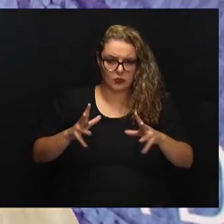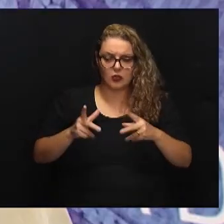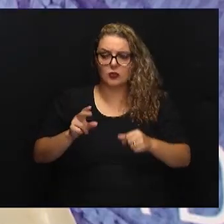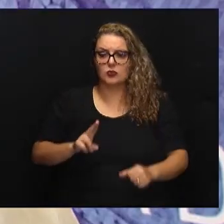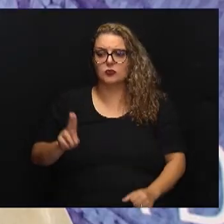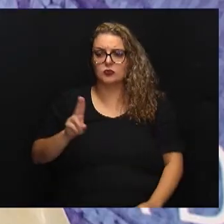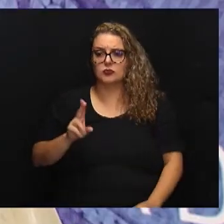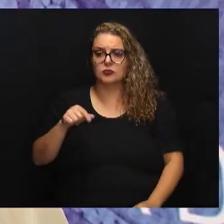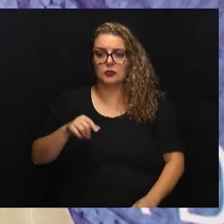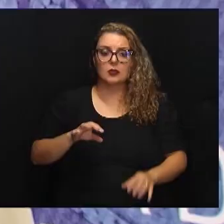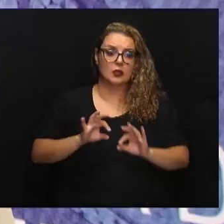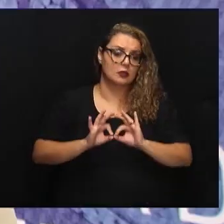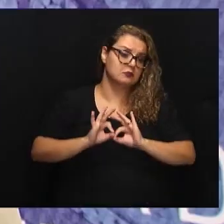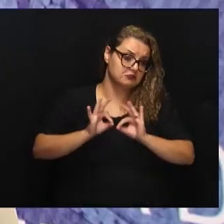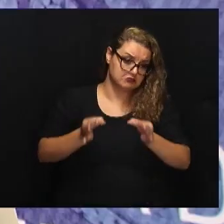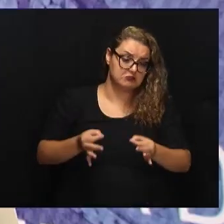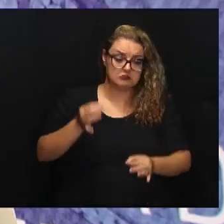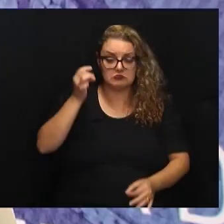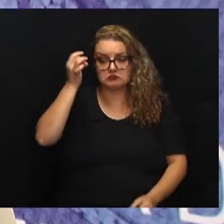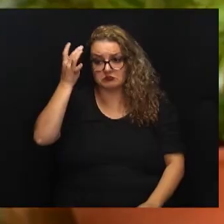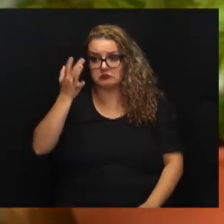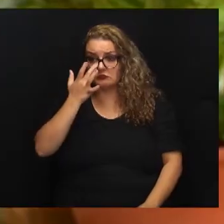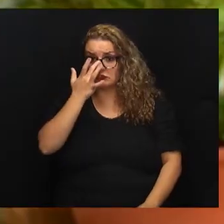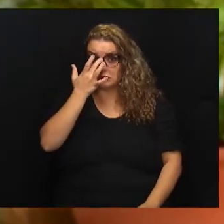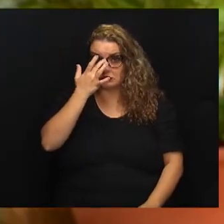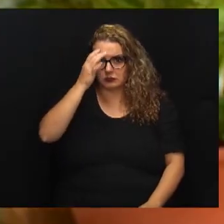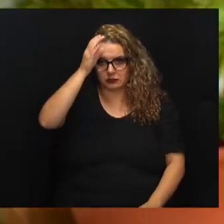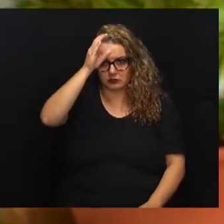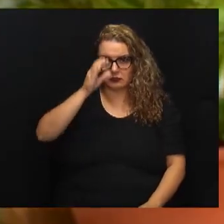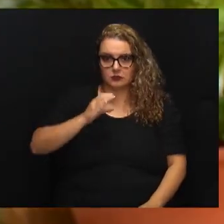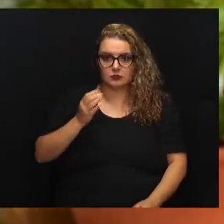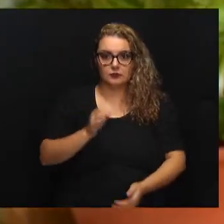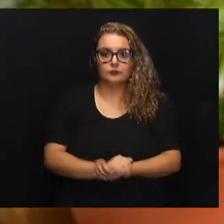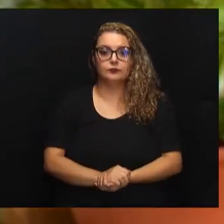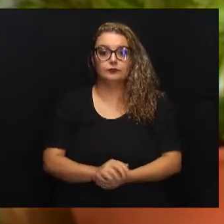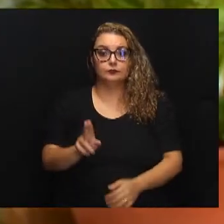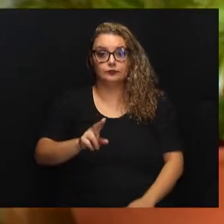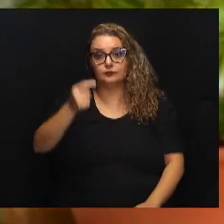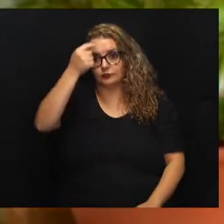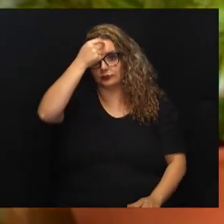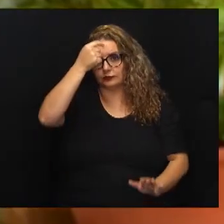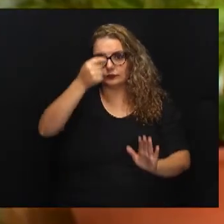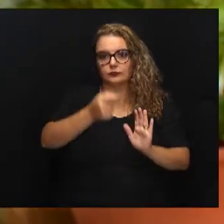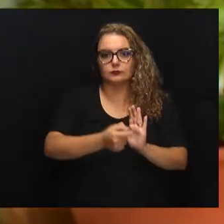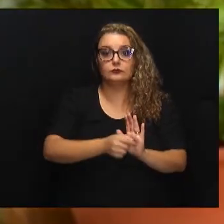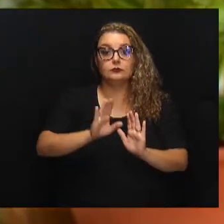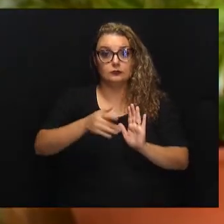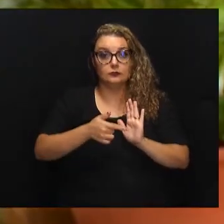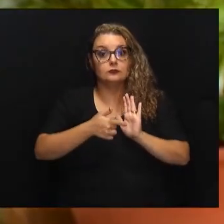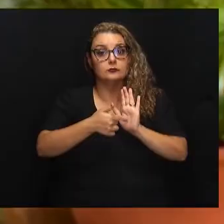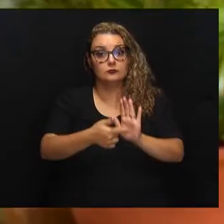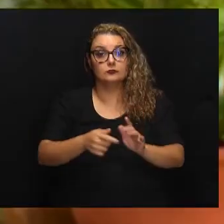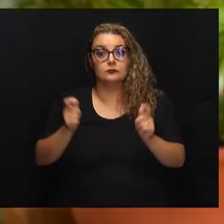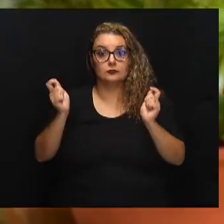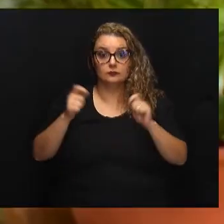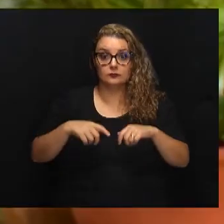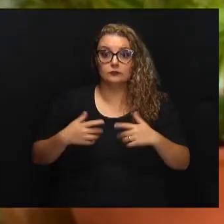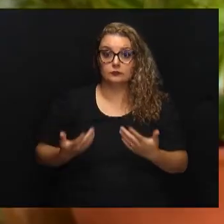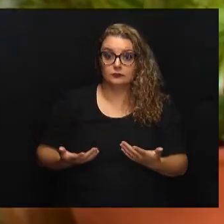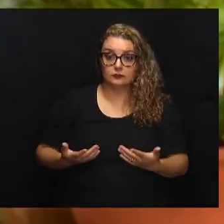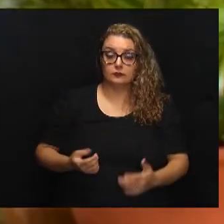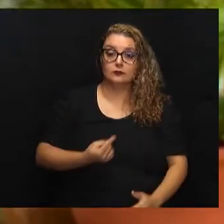uma comunicação simples e fácil com o nosso cidadão. O uso da inteligência artificial já se mostrou eficiente, já que